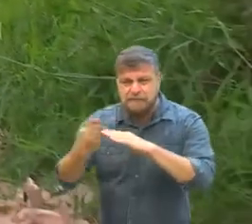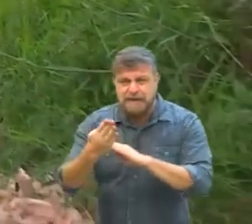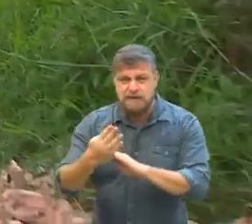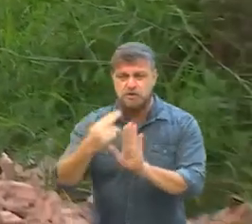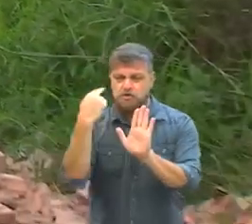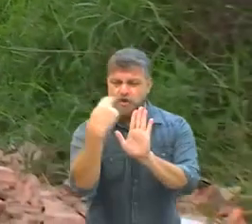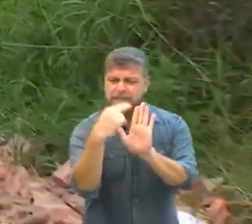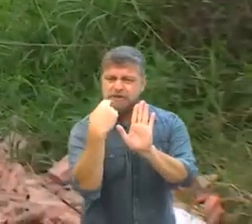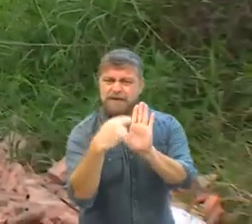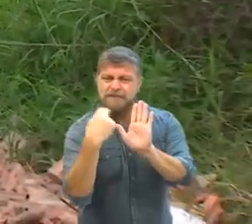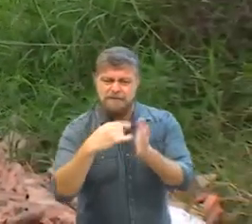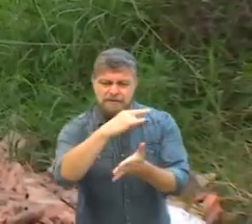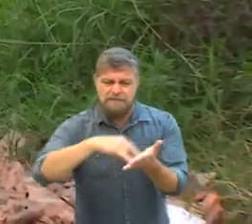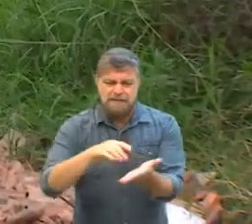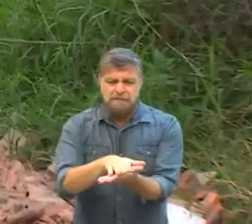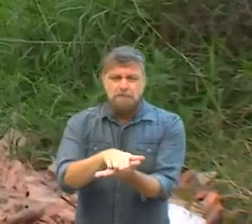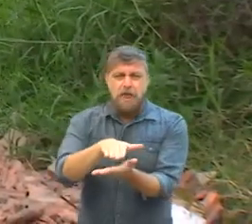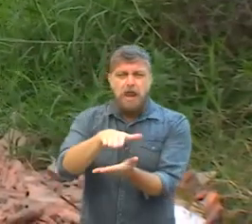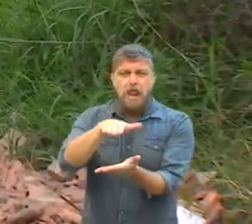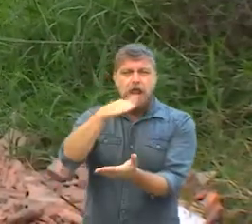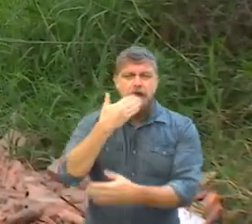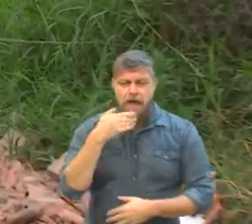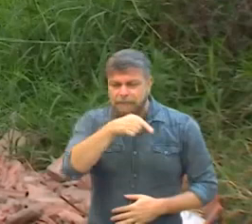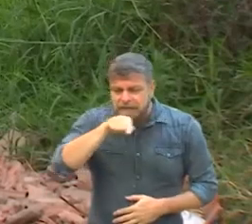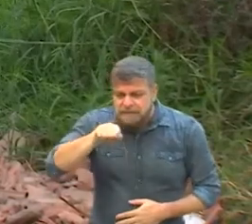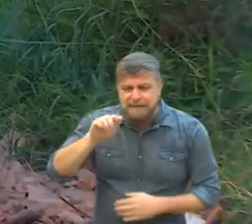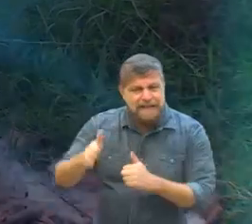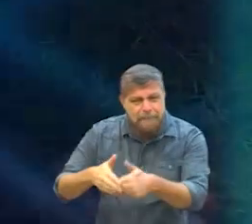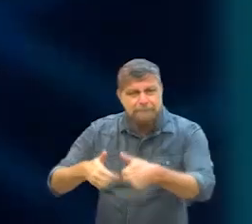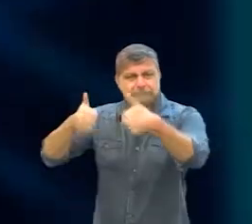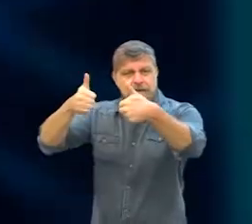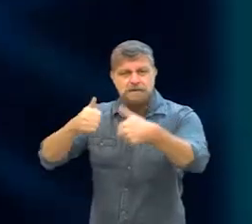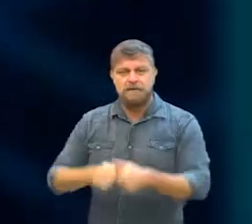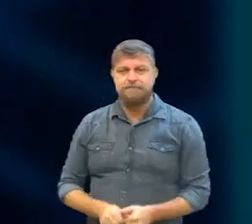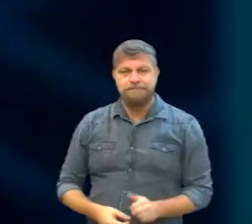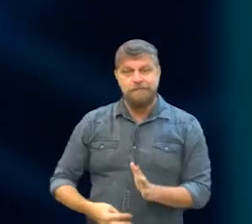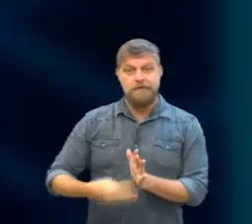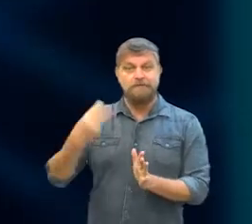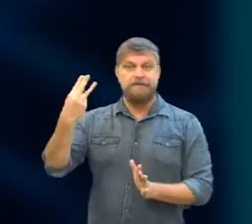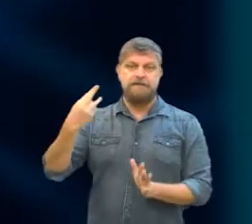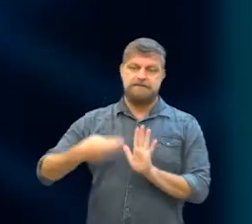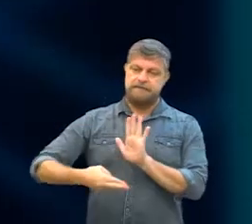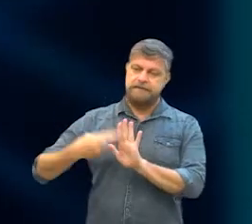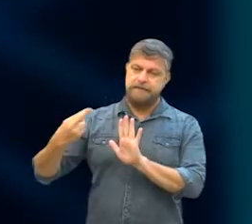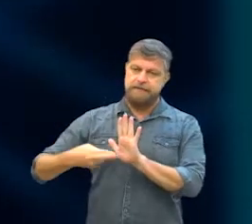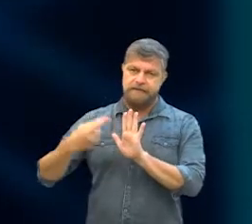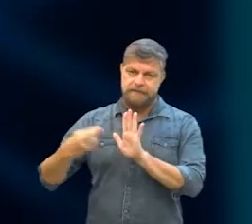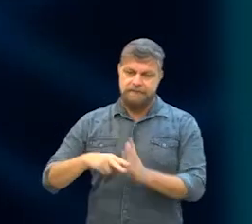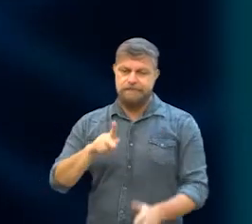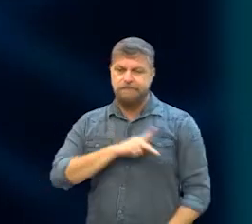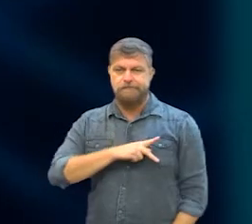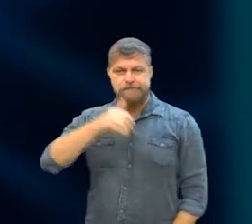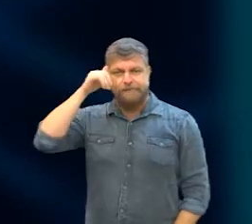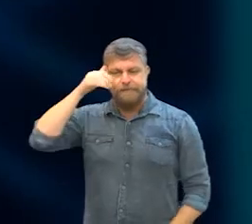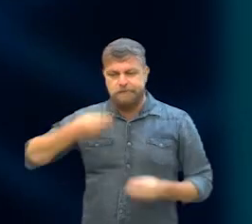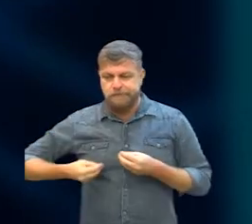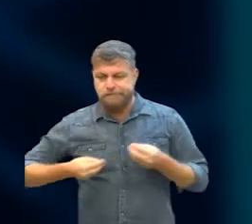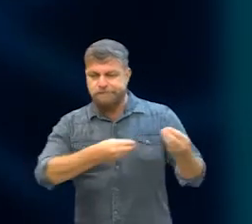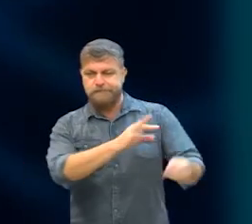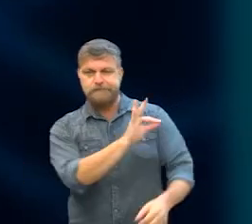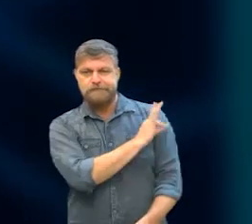fez um abaixo-assinado para trazer melhorias à região. A demanda virou um terceiro requerimento enviado por ele,